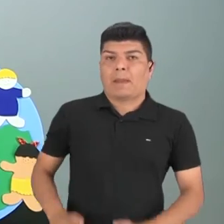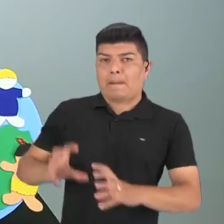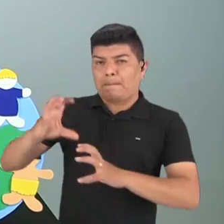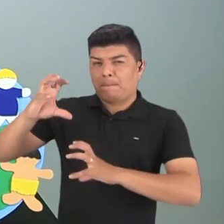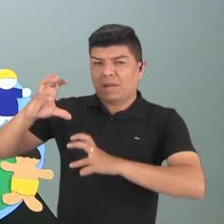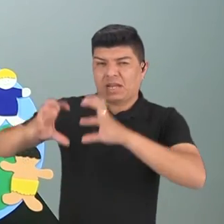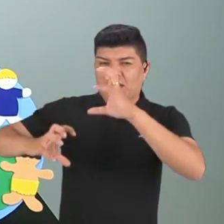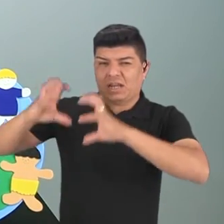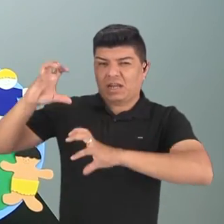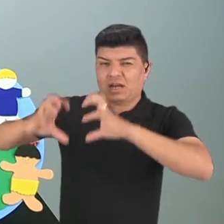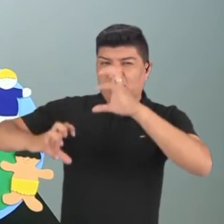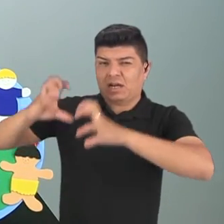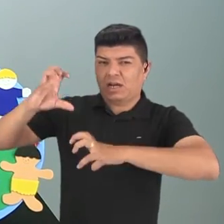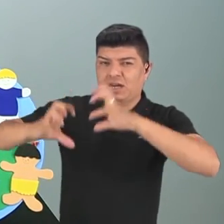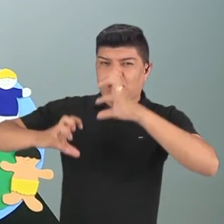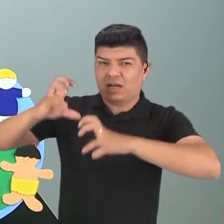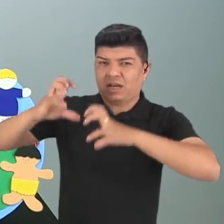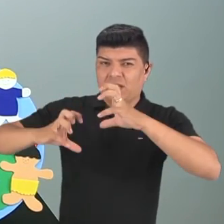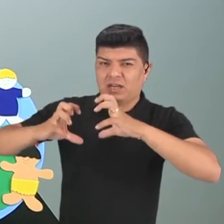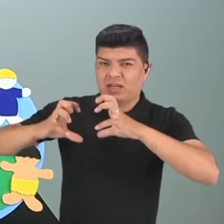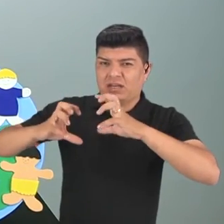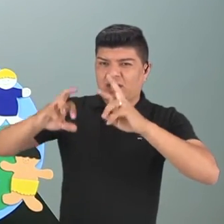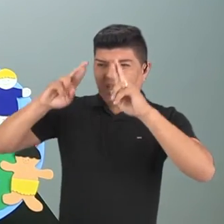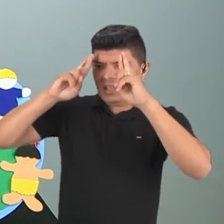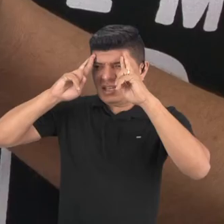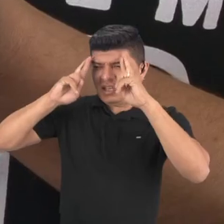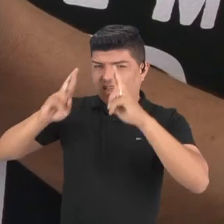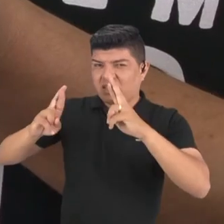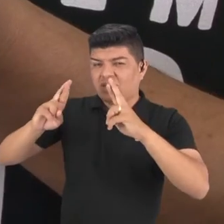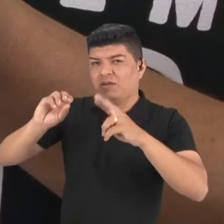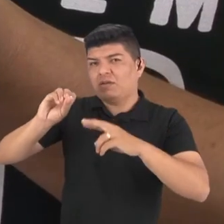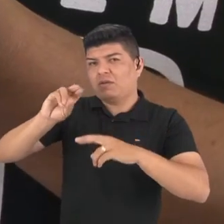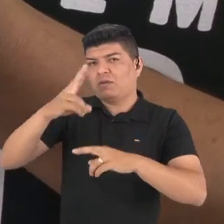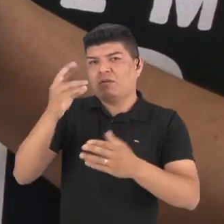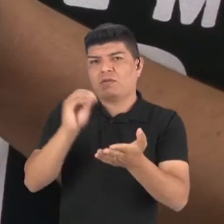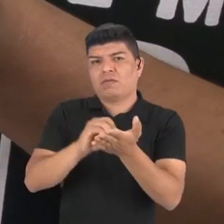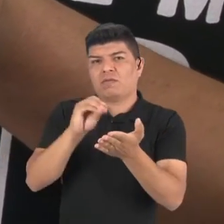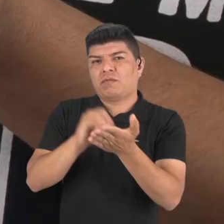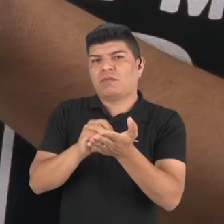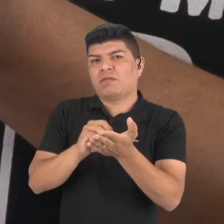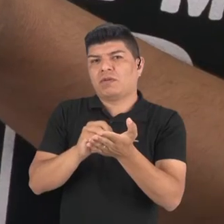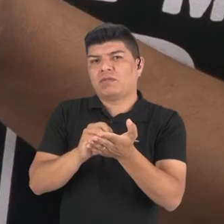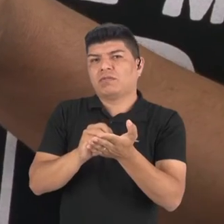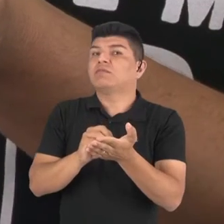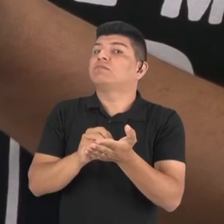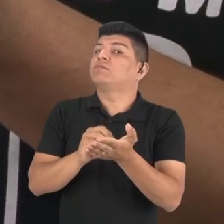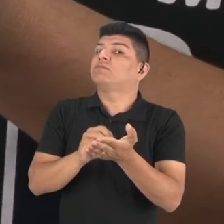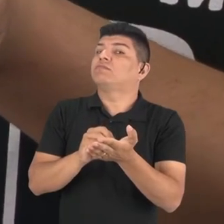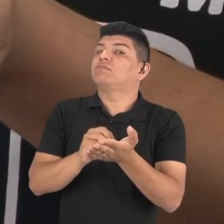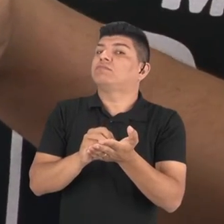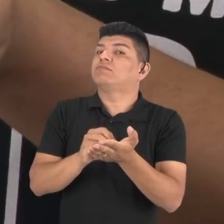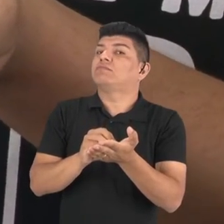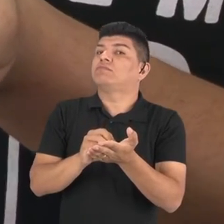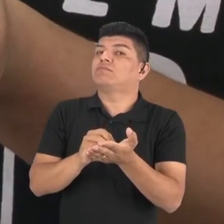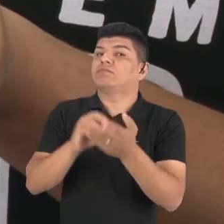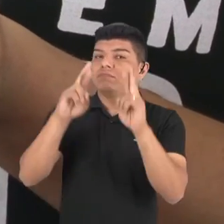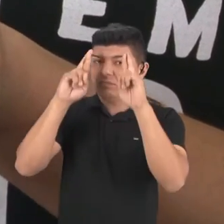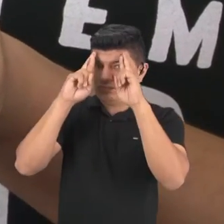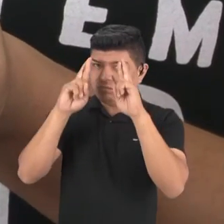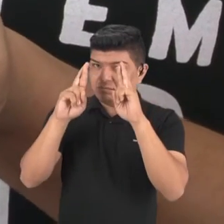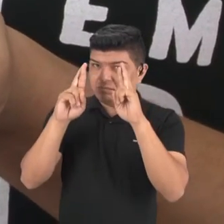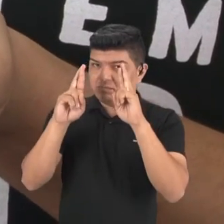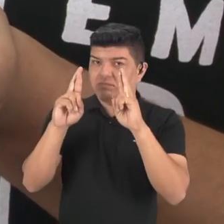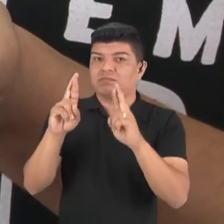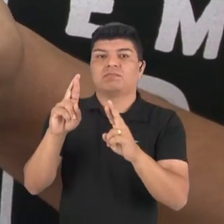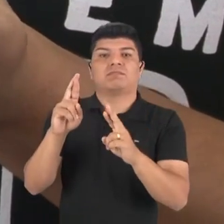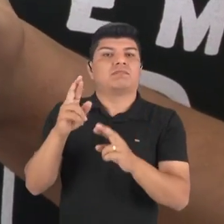Brigar. Brigar é respeito ou desrespeito? O que você acha? Nós devemos brigar?